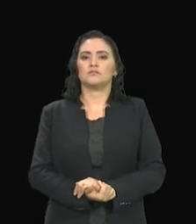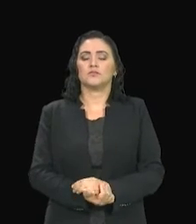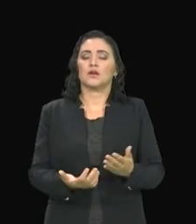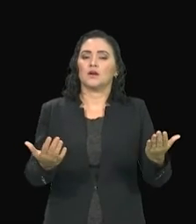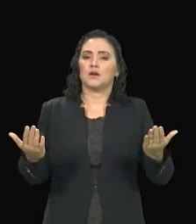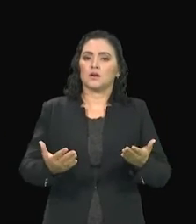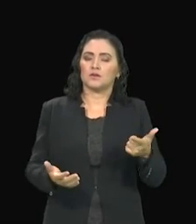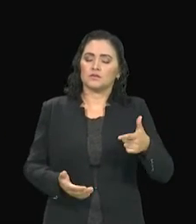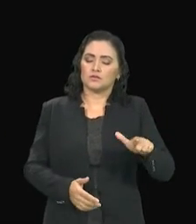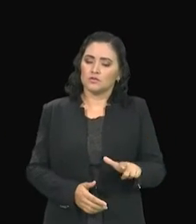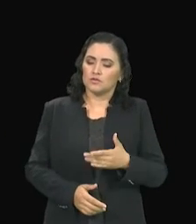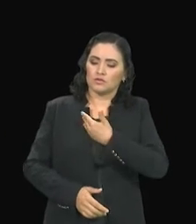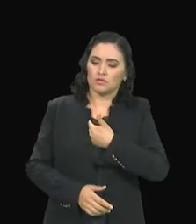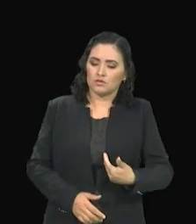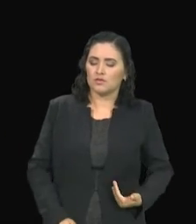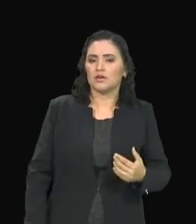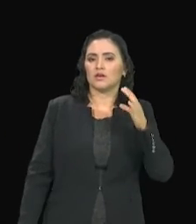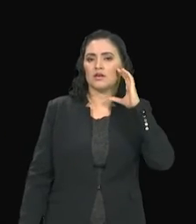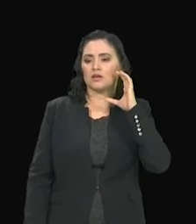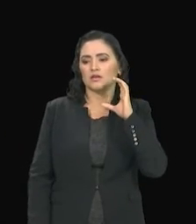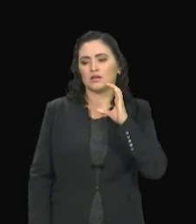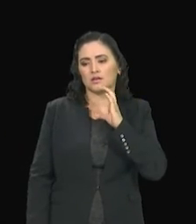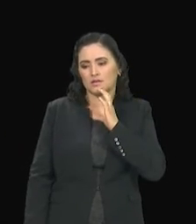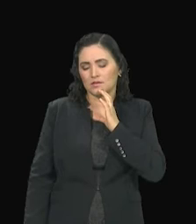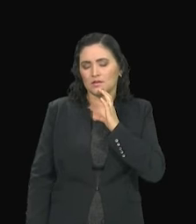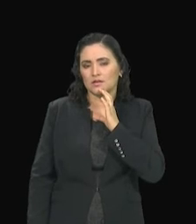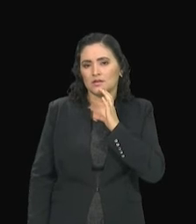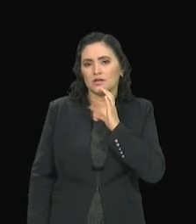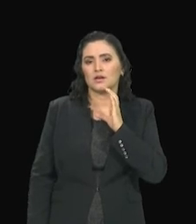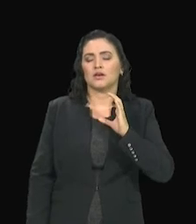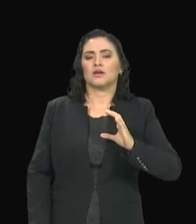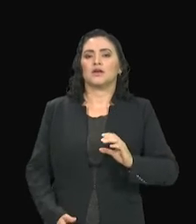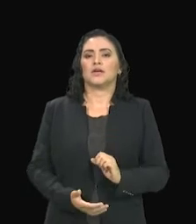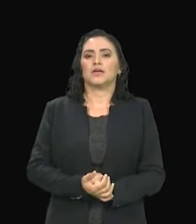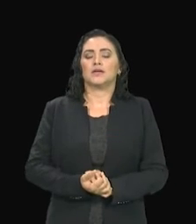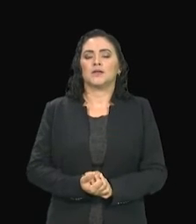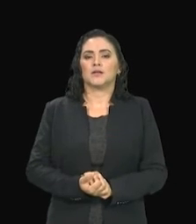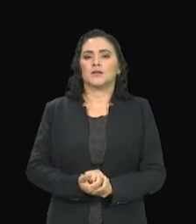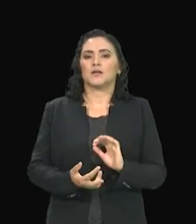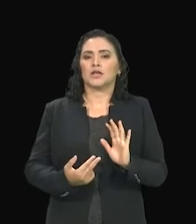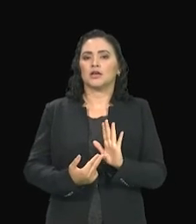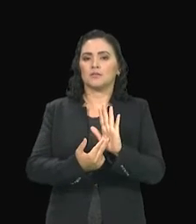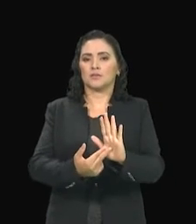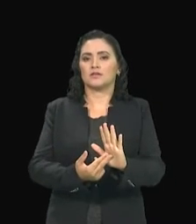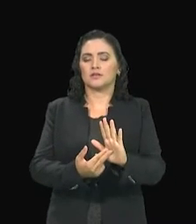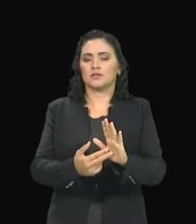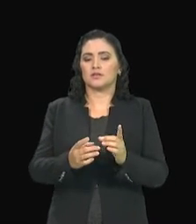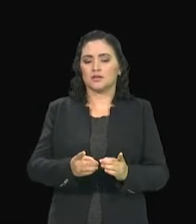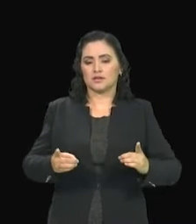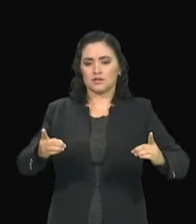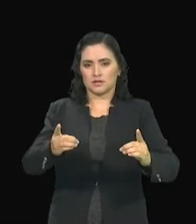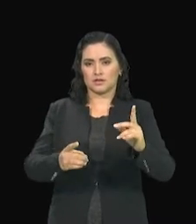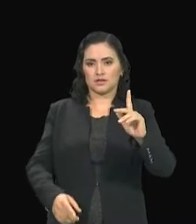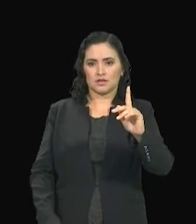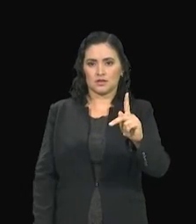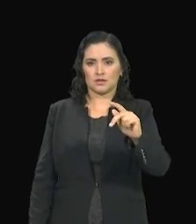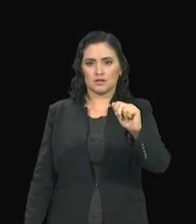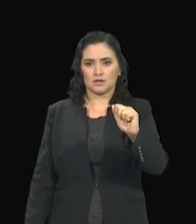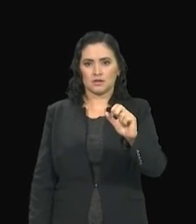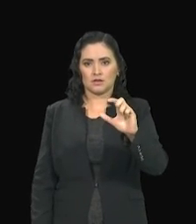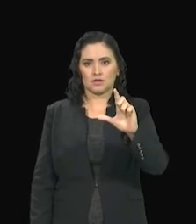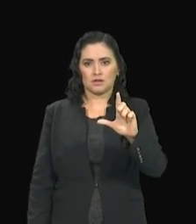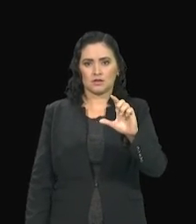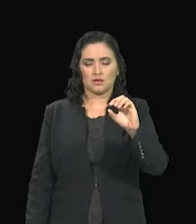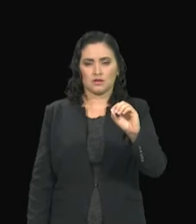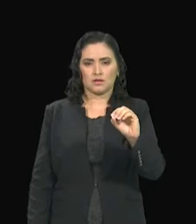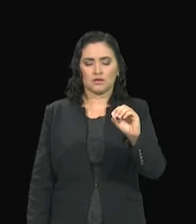sensibilidade, Carlos Brandão, representado pelo desembargador Paulo Velter, renova esse convênio, como também ontem instalou aqui em